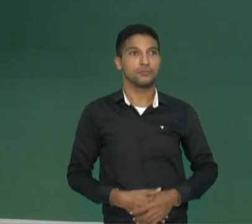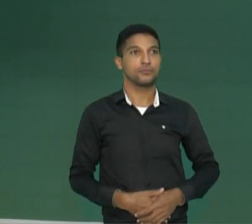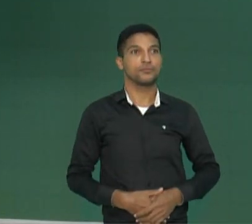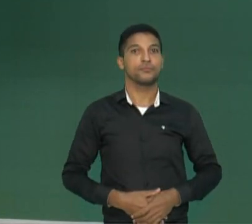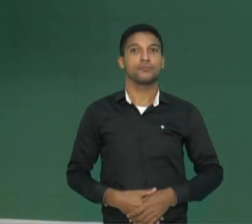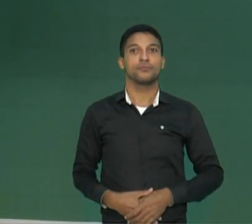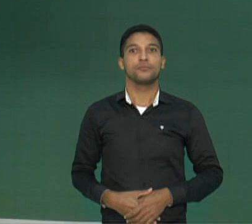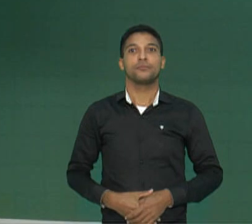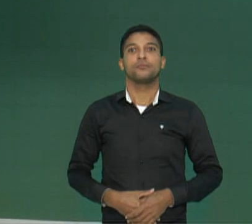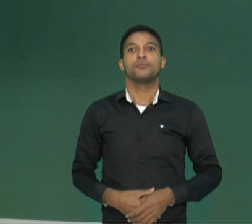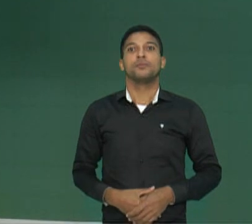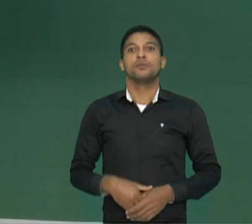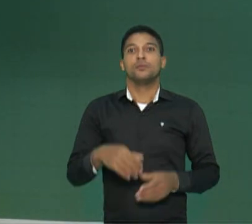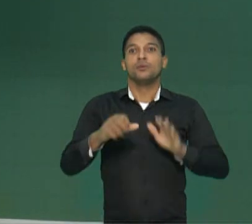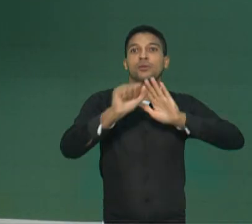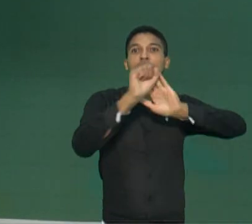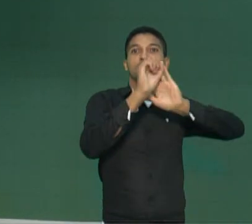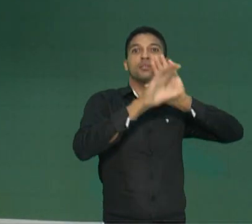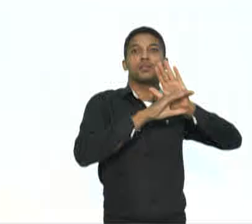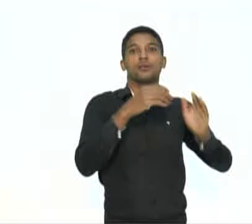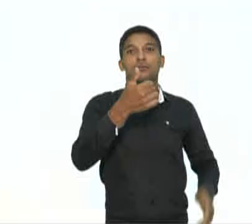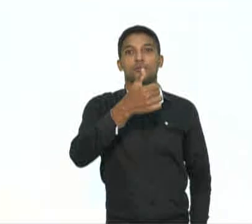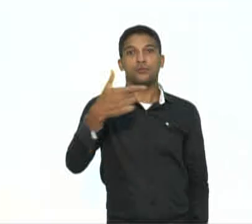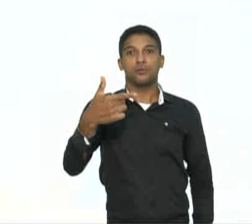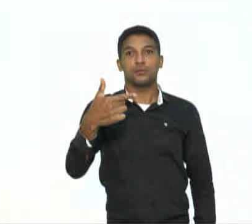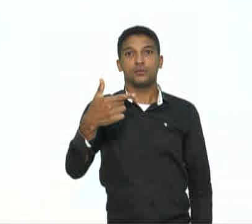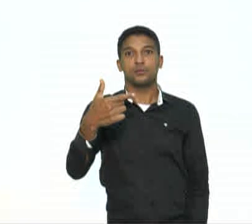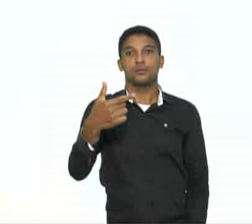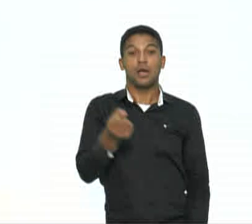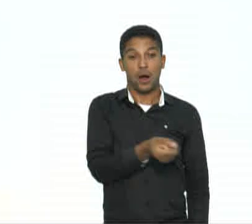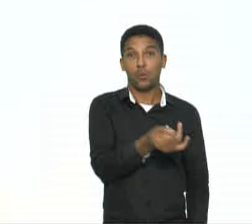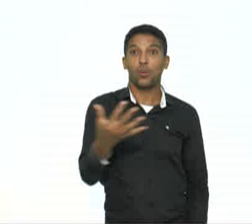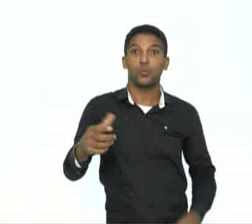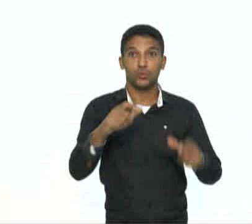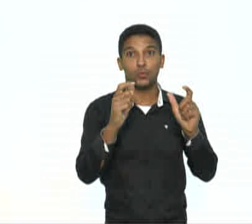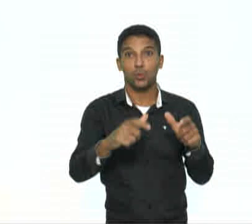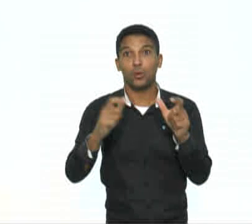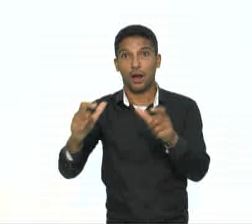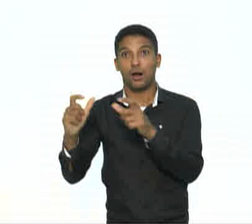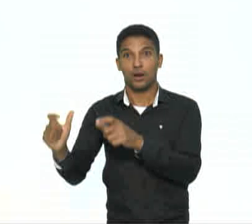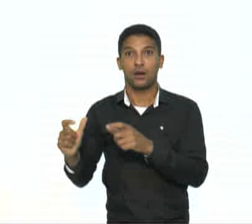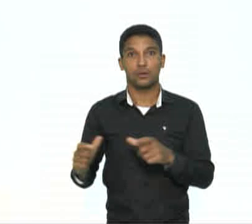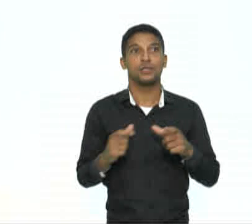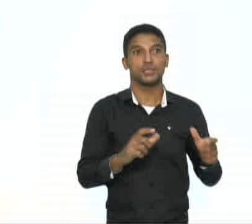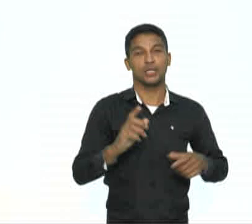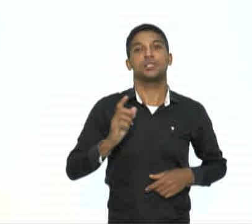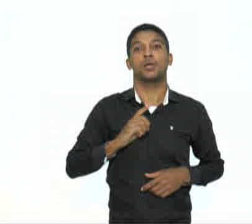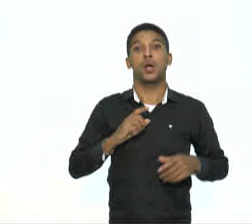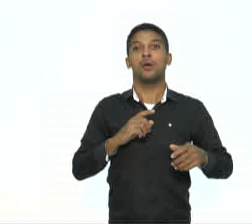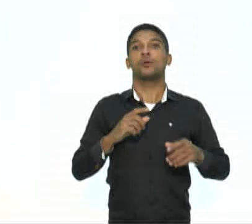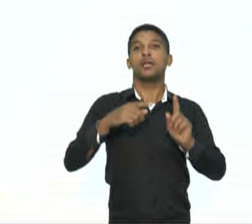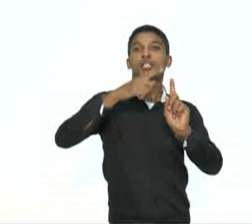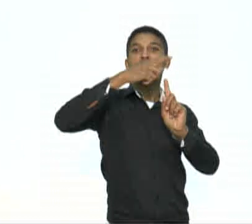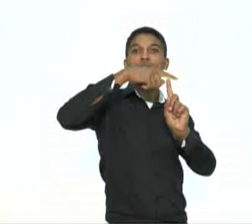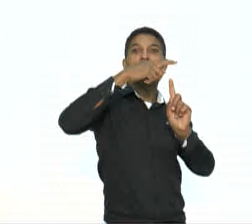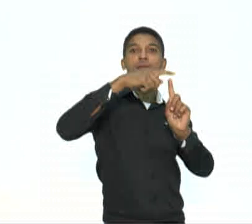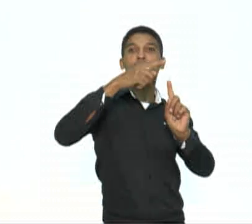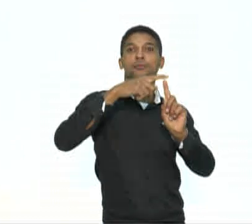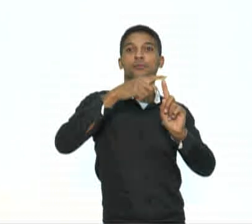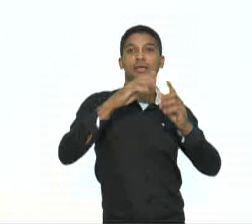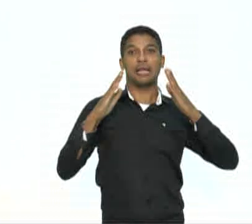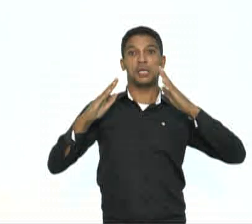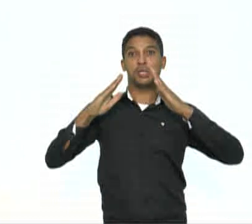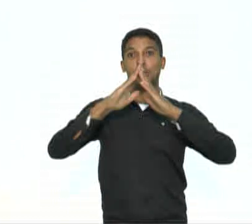alguns locais já contavam com um estilo diferente da igreja, maior e mais alta, como a gente já falou ali, verticalizada. Os